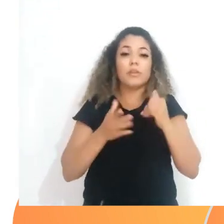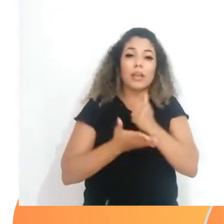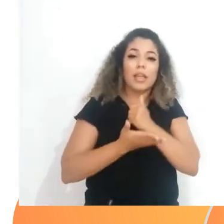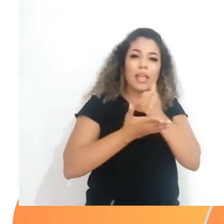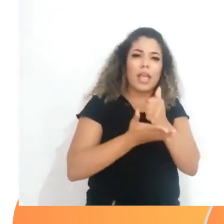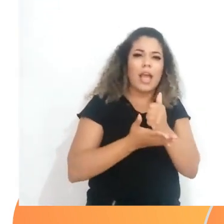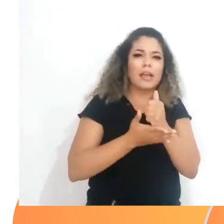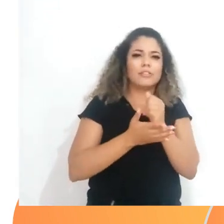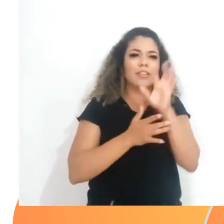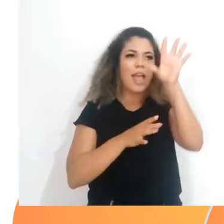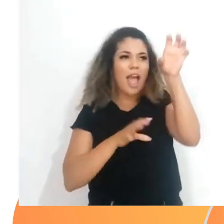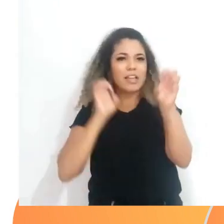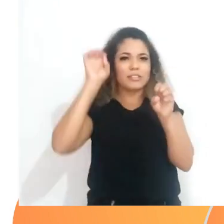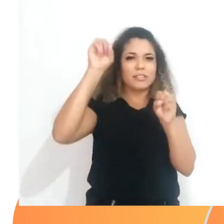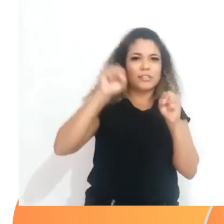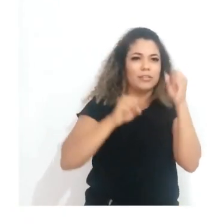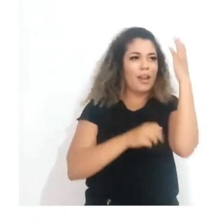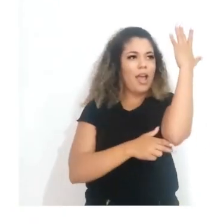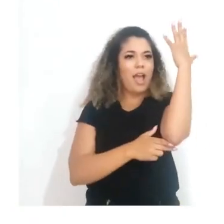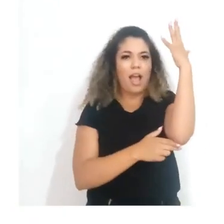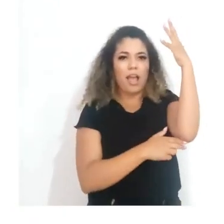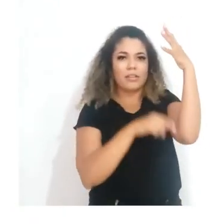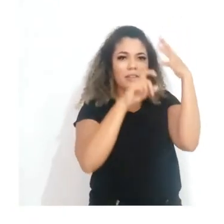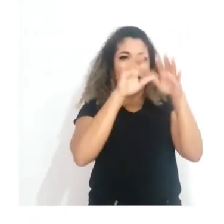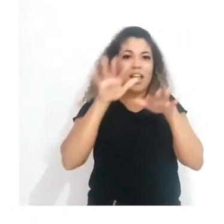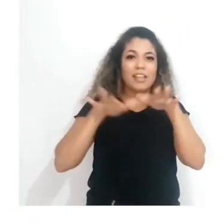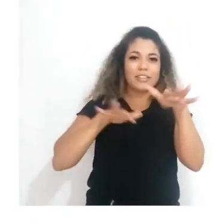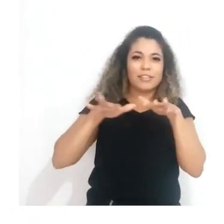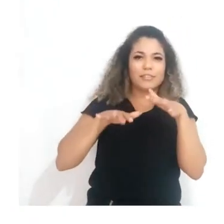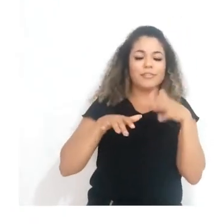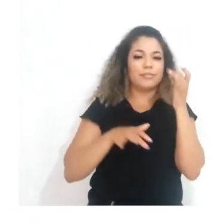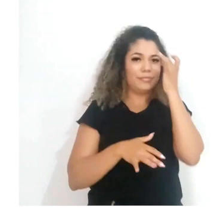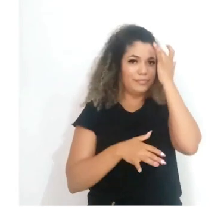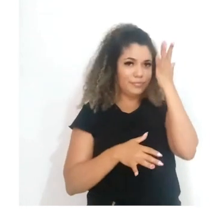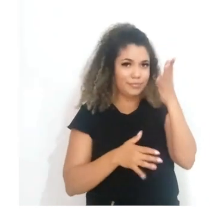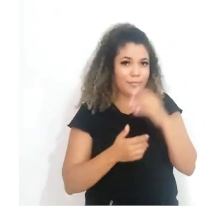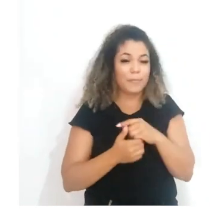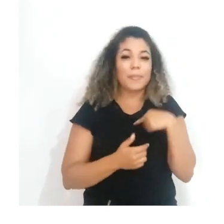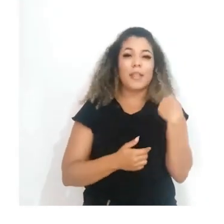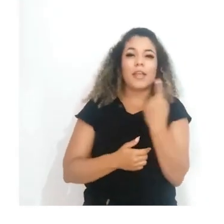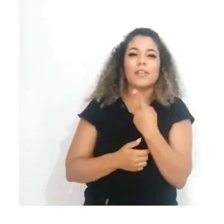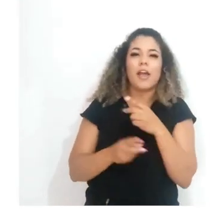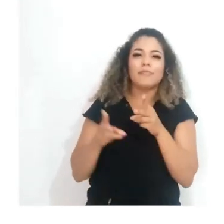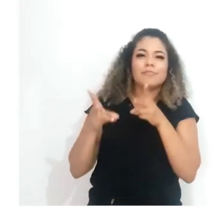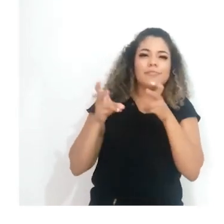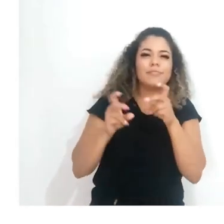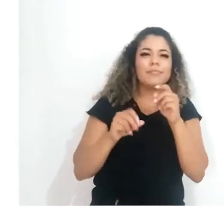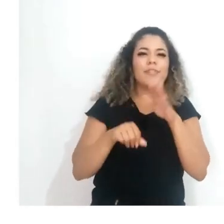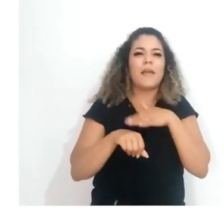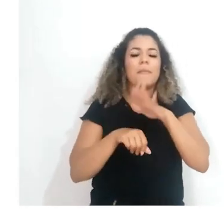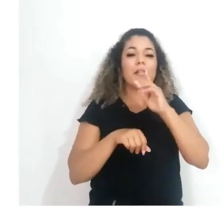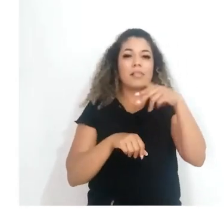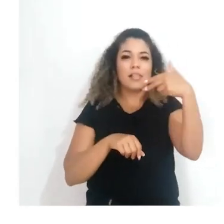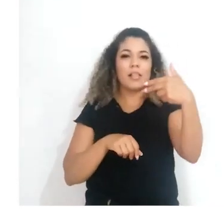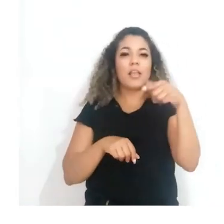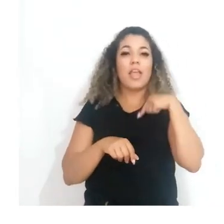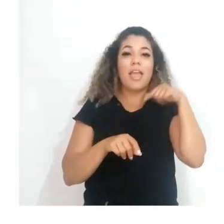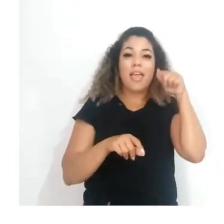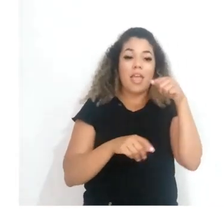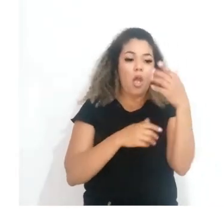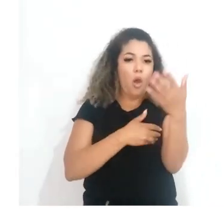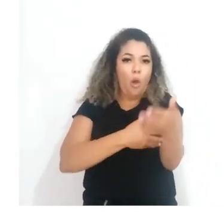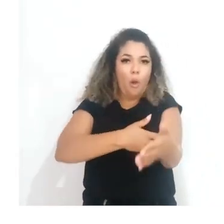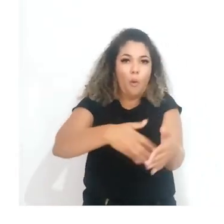os ajudam a se agarrar nos galhos das árvores e se movimentar com facilidade. Nós vamos observar mais à frente que